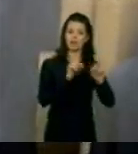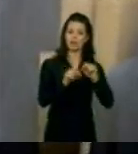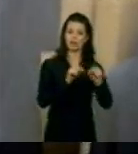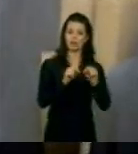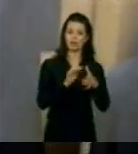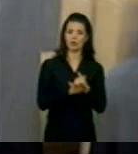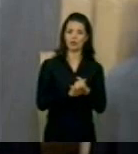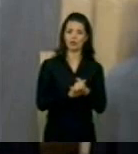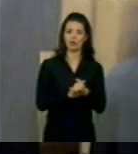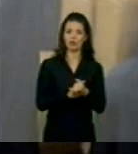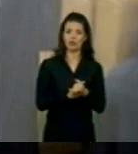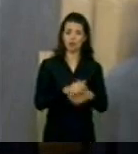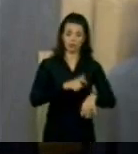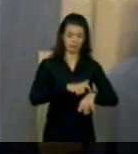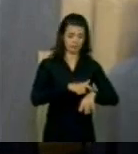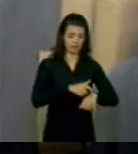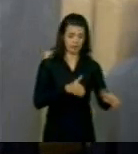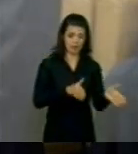jurídico tutelado é o mandato parlamentar.